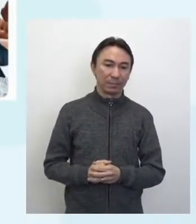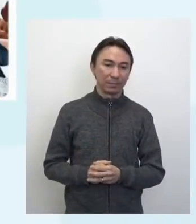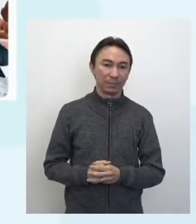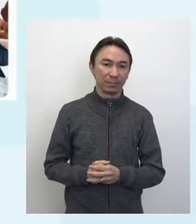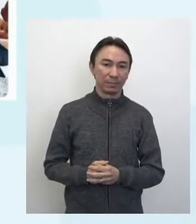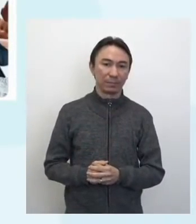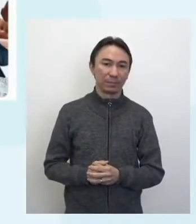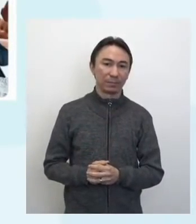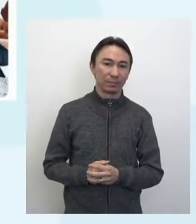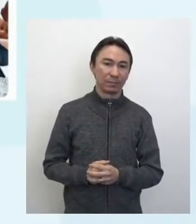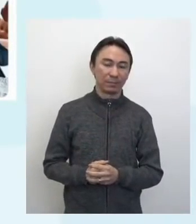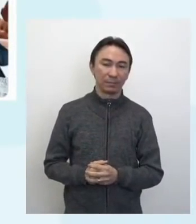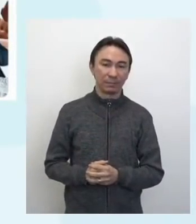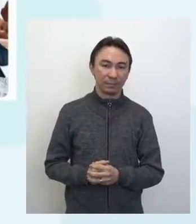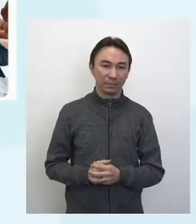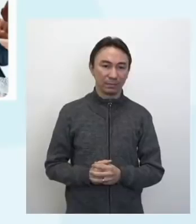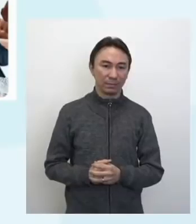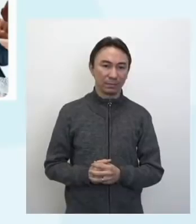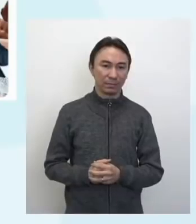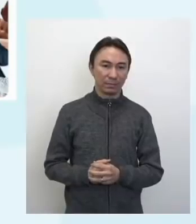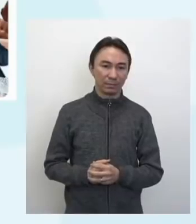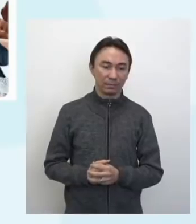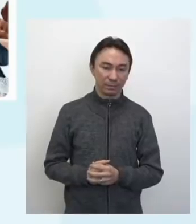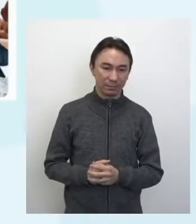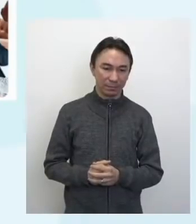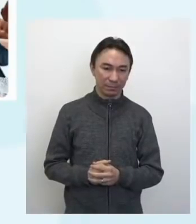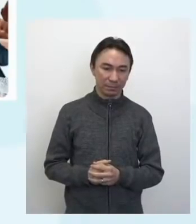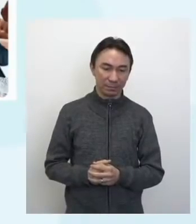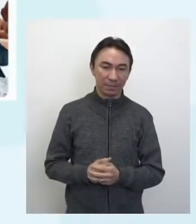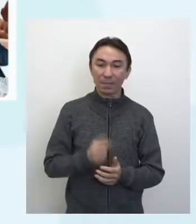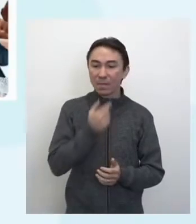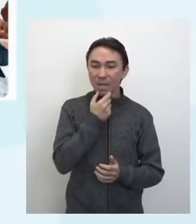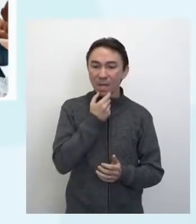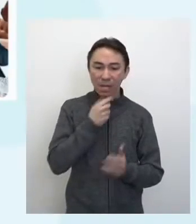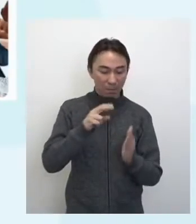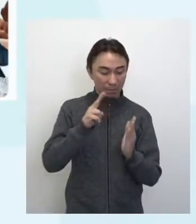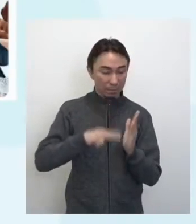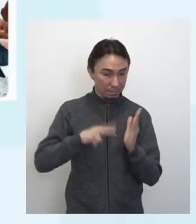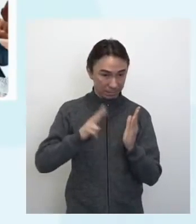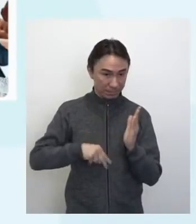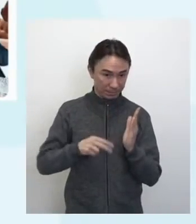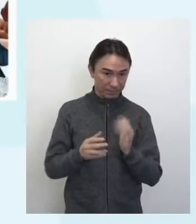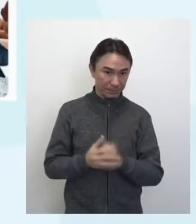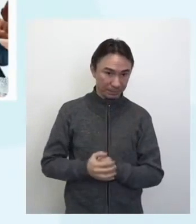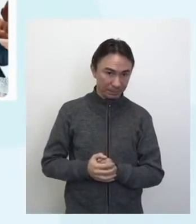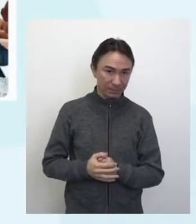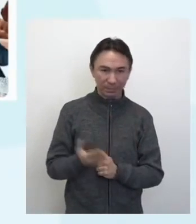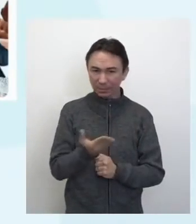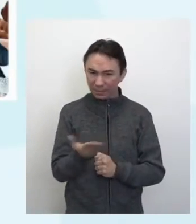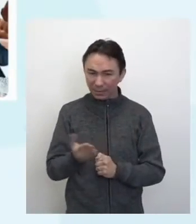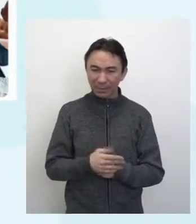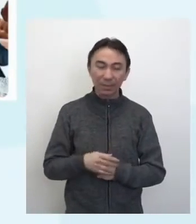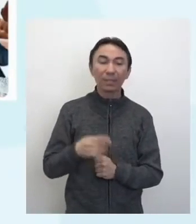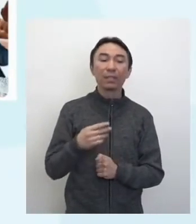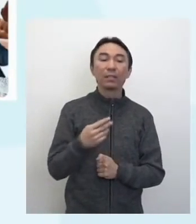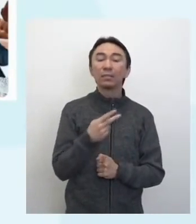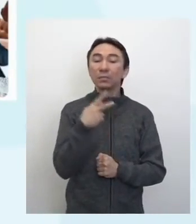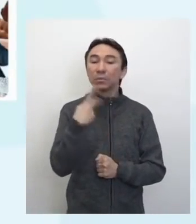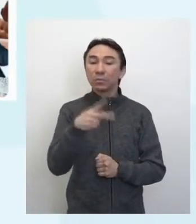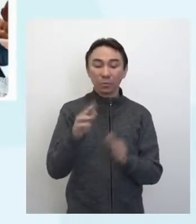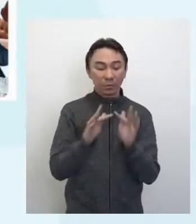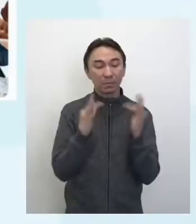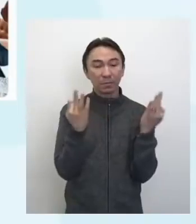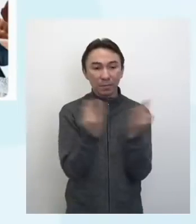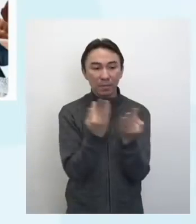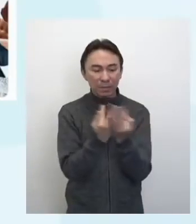introduce your family What do you remember about family members o que você lembra aí sobre os